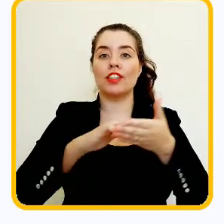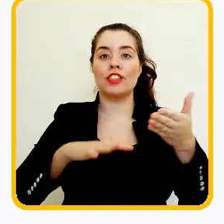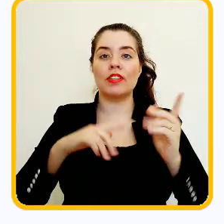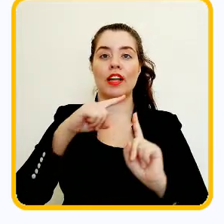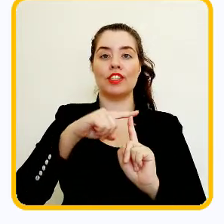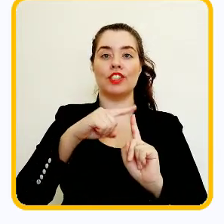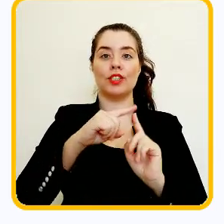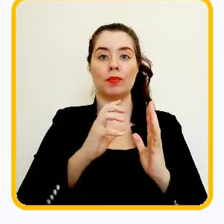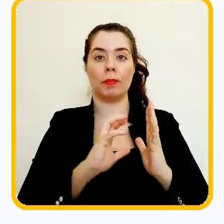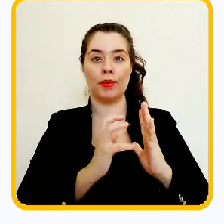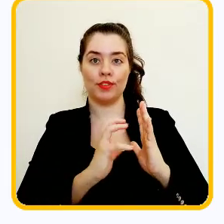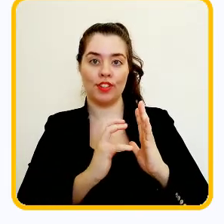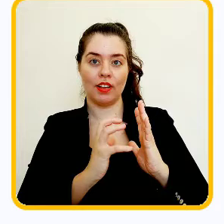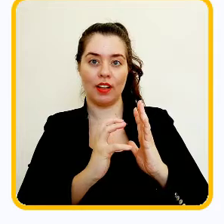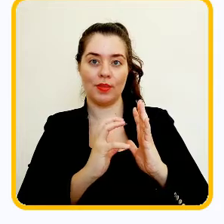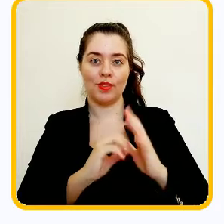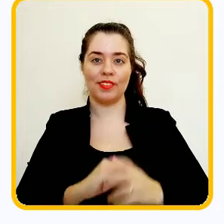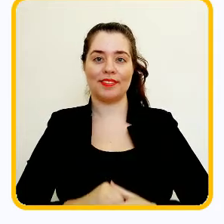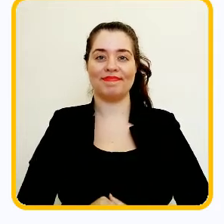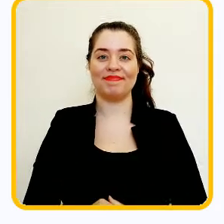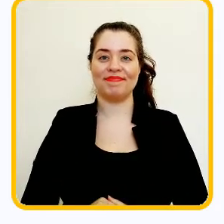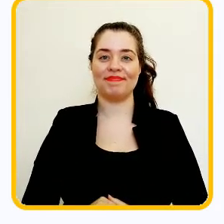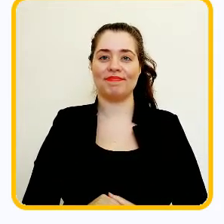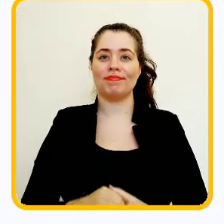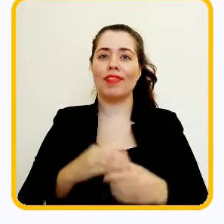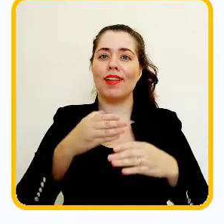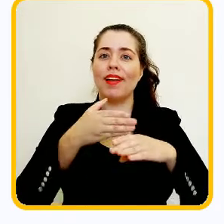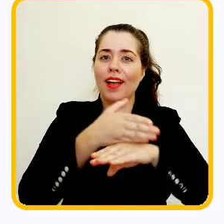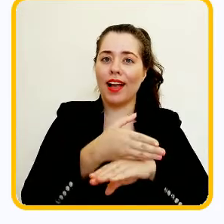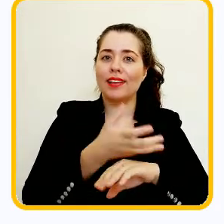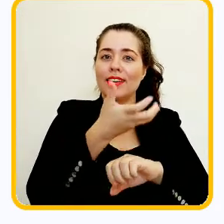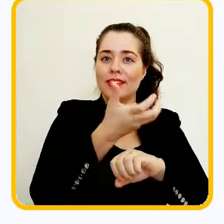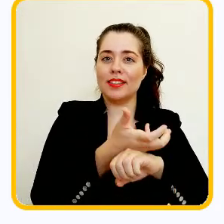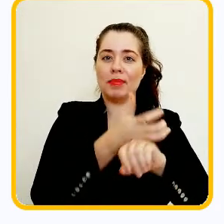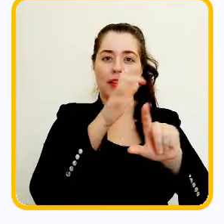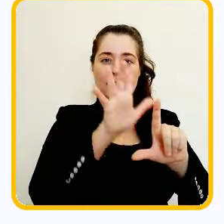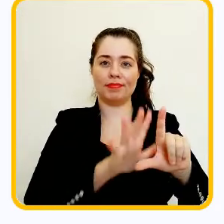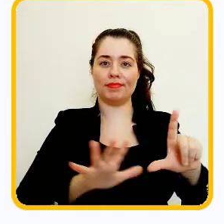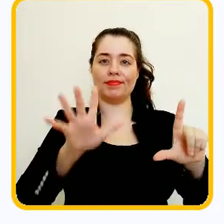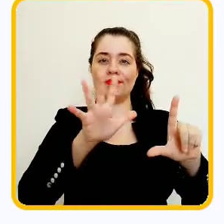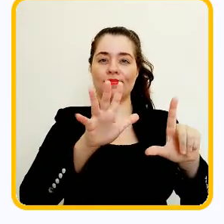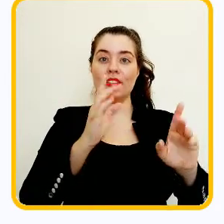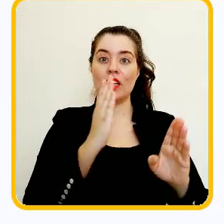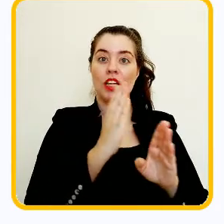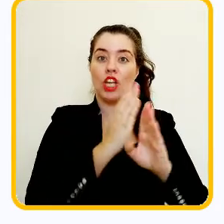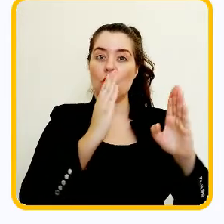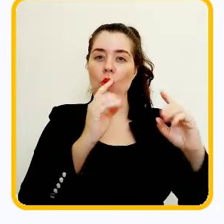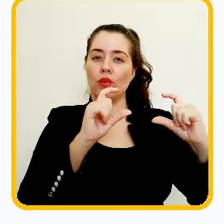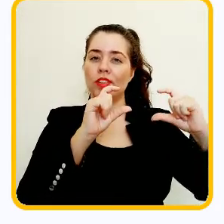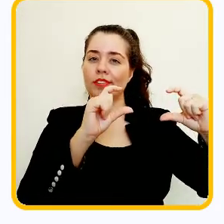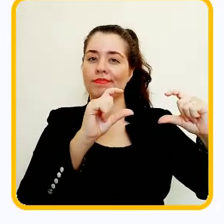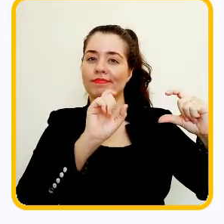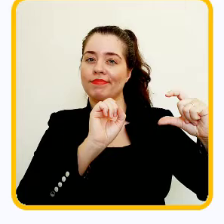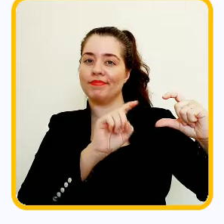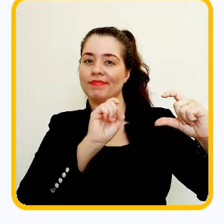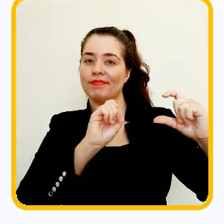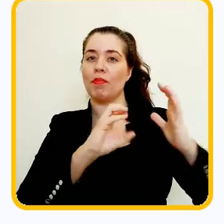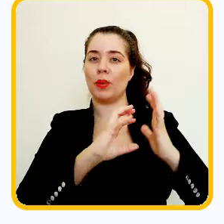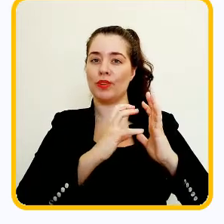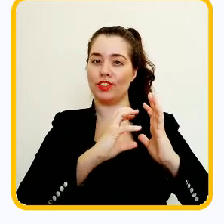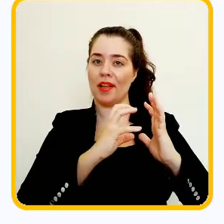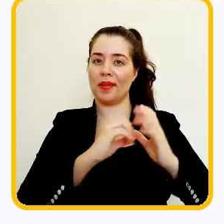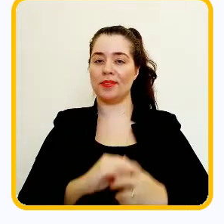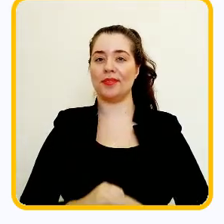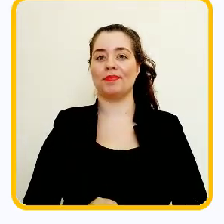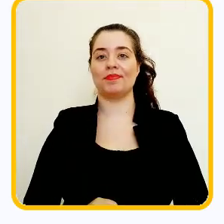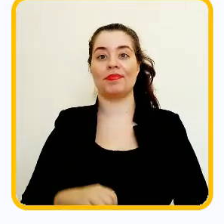Acompanha comigo agora essa demonstração do funcionamento da atividade do tipo banco de dados. Entre na página da disciplina e